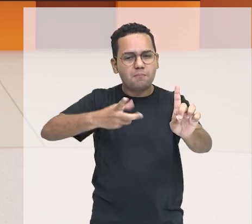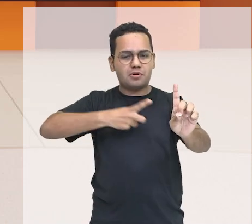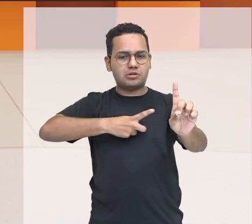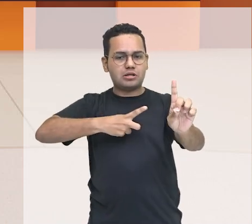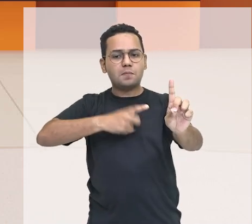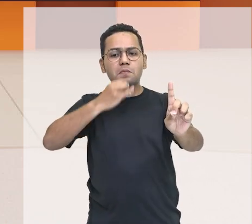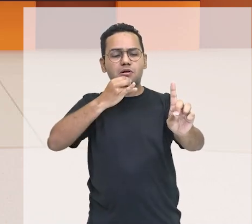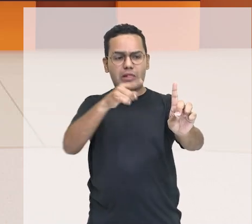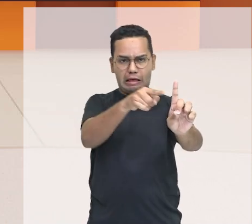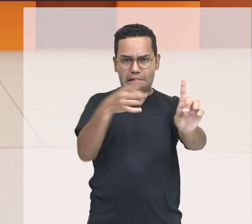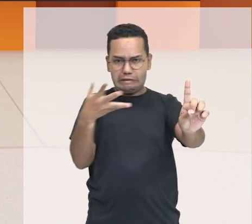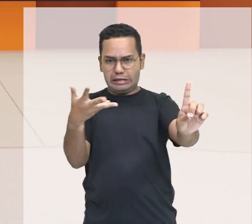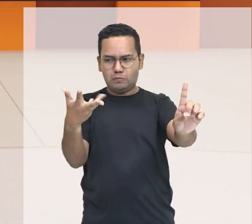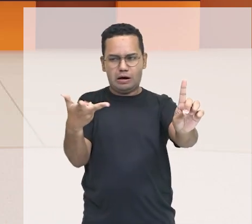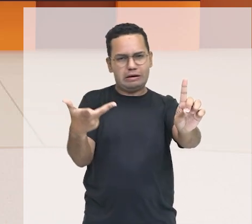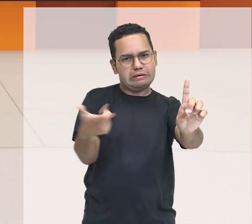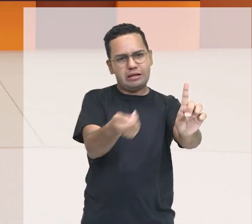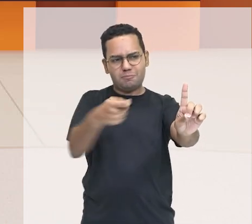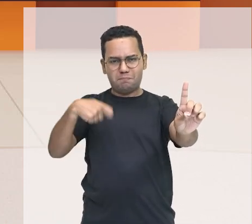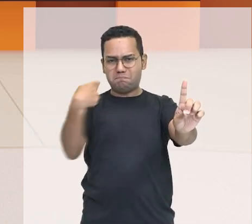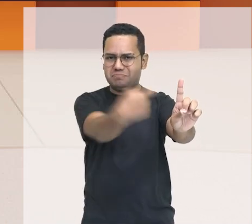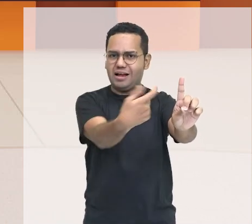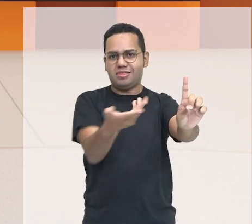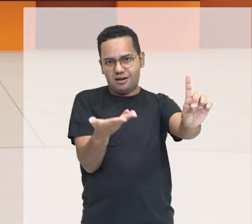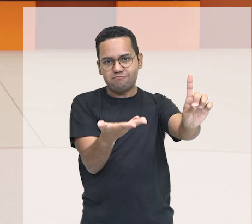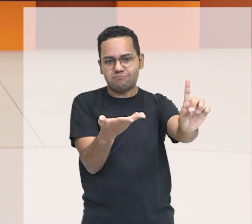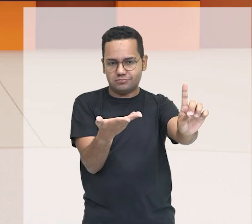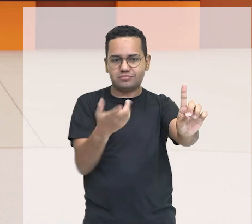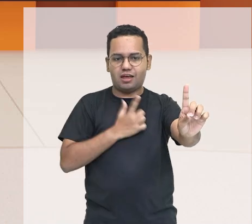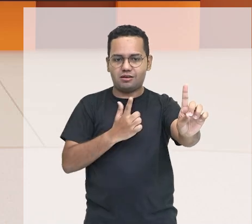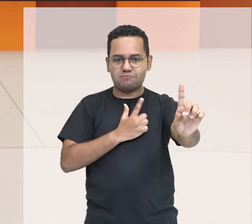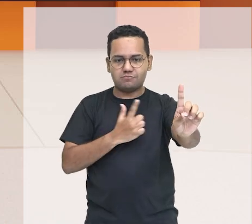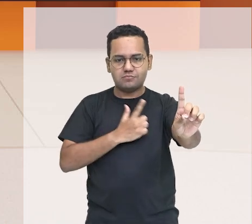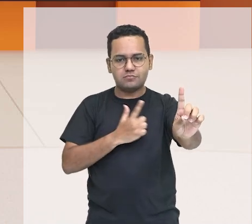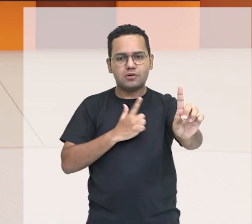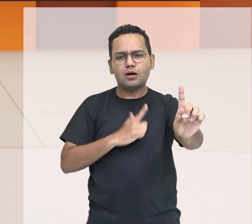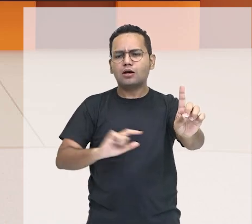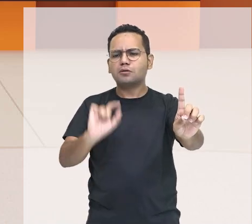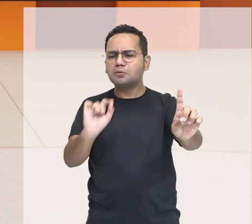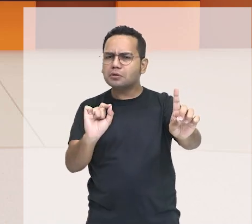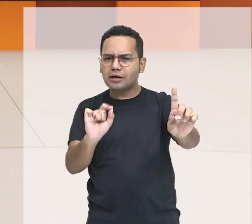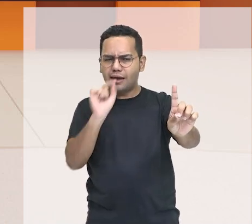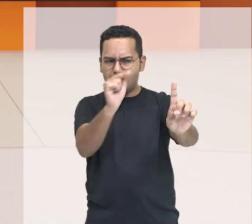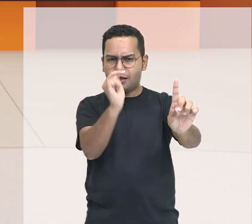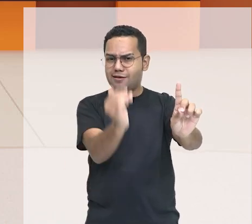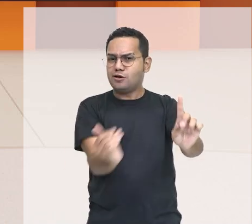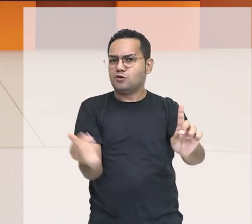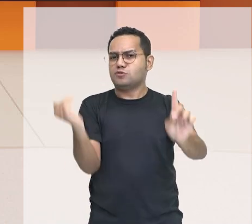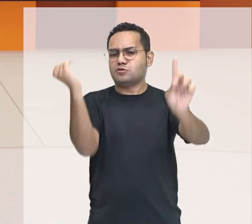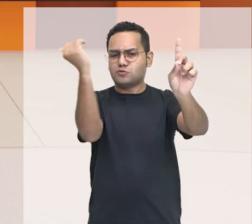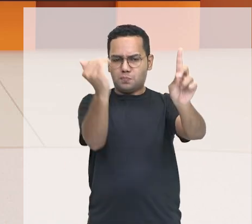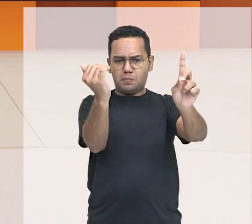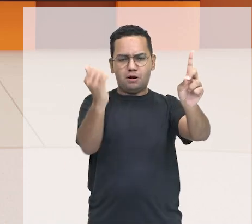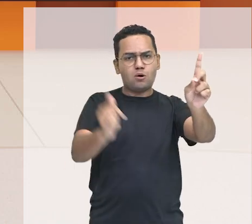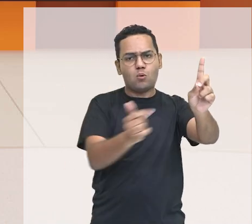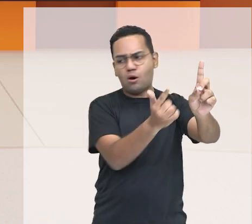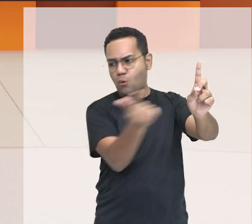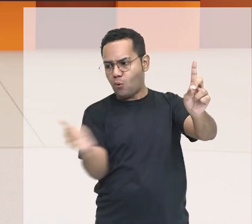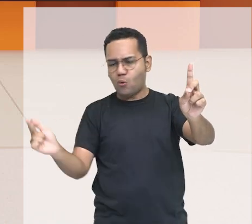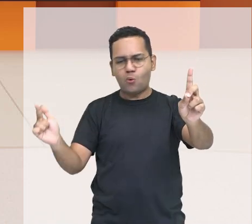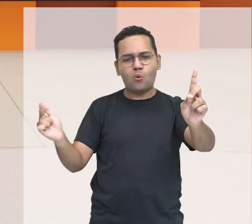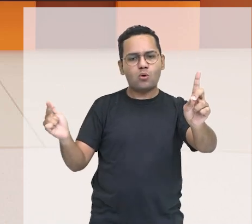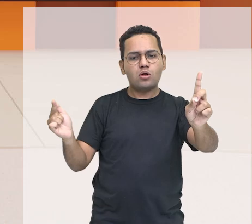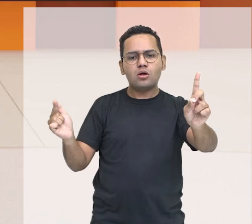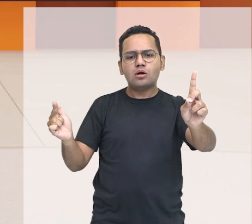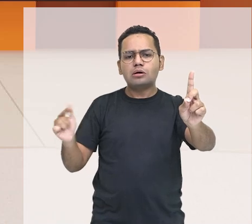qualidades excepcionais em determinado indivíduo, algo que o torna superior aos outros e